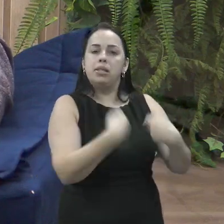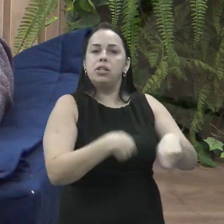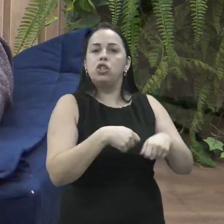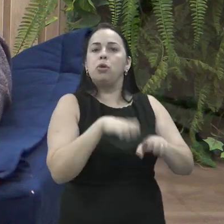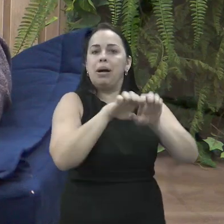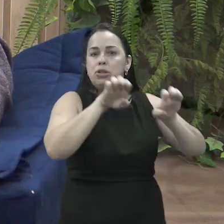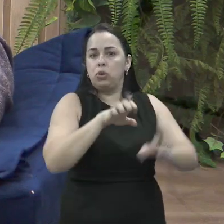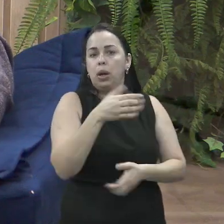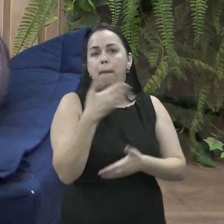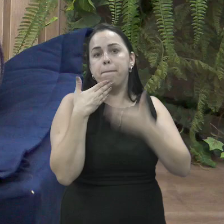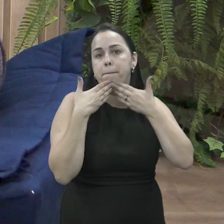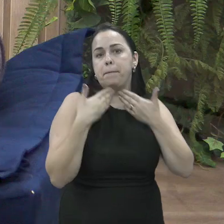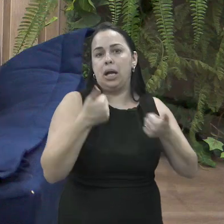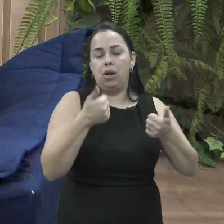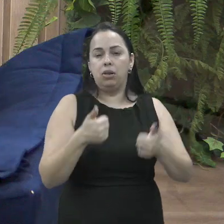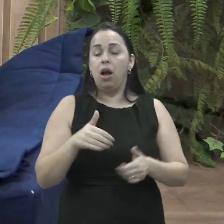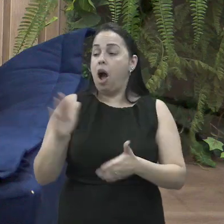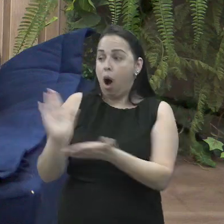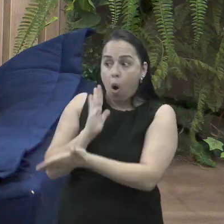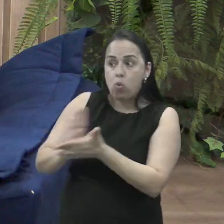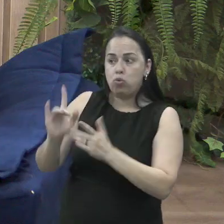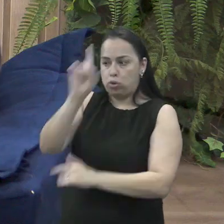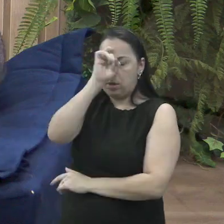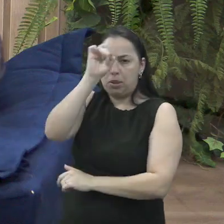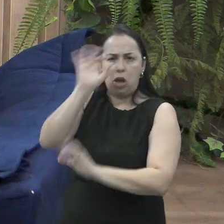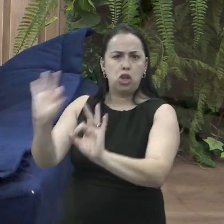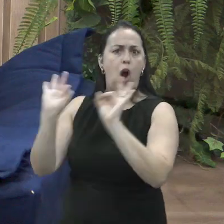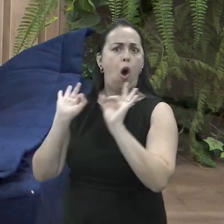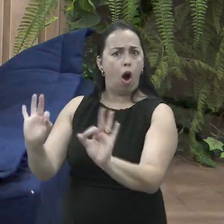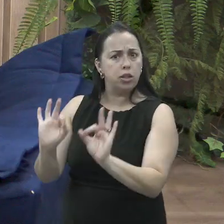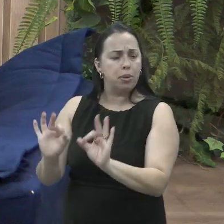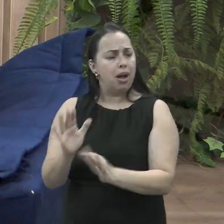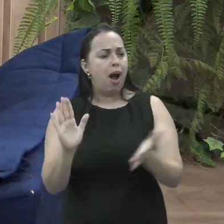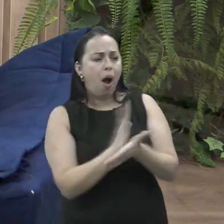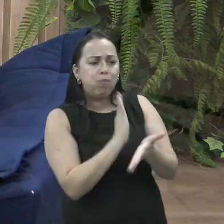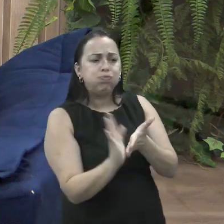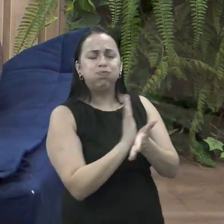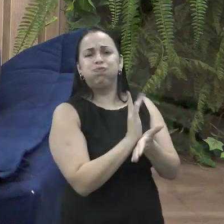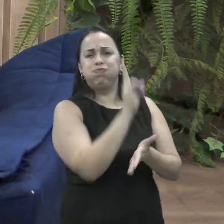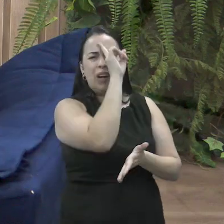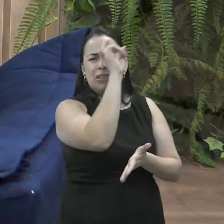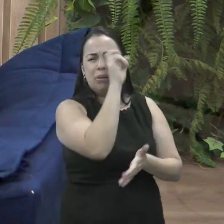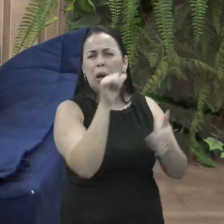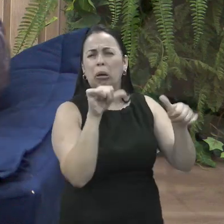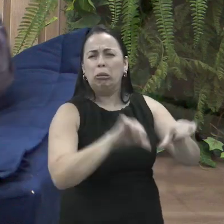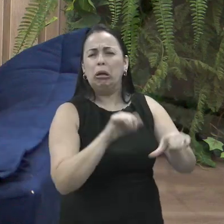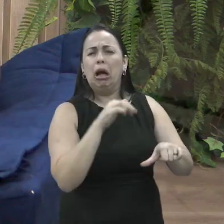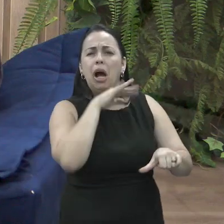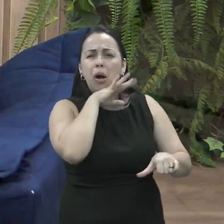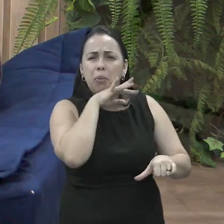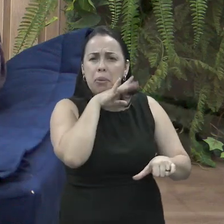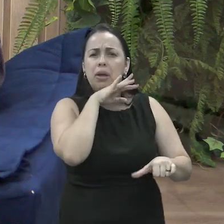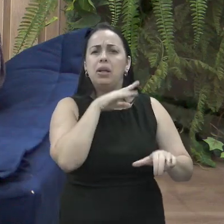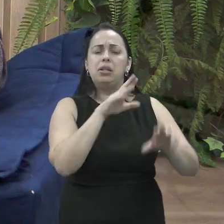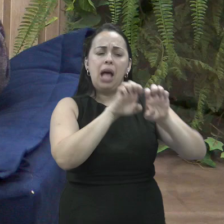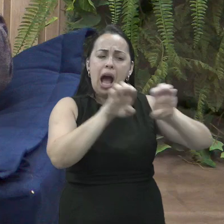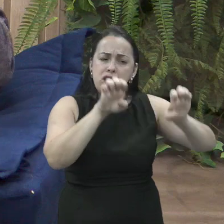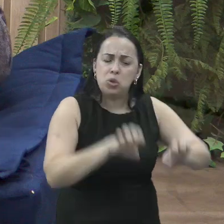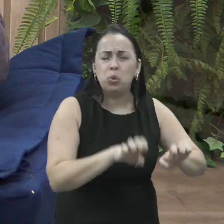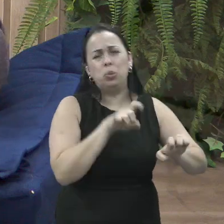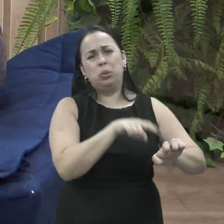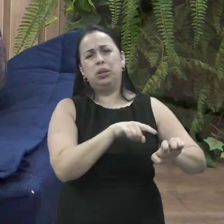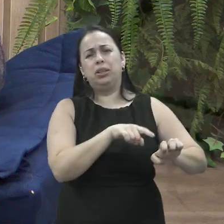precisam de um tratamento melhor. Nós temos alguns hospitais que são de primeira linha e primeiro mundo, e nós temos outros que estão precários, no que diz respeito à